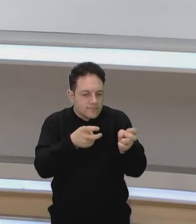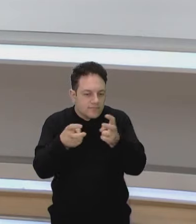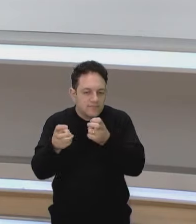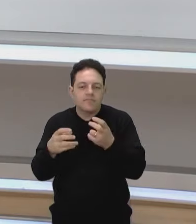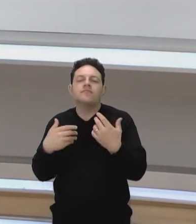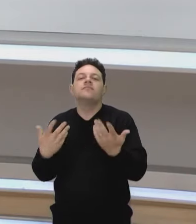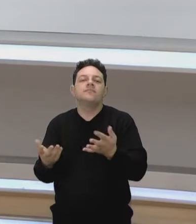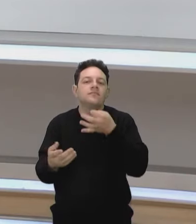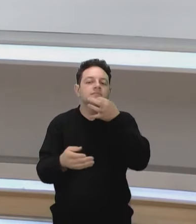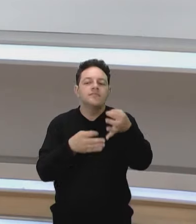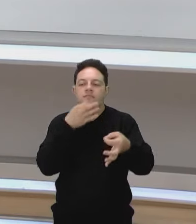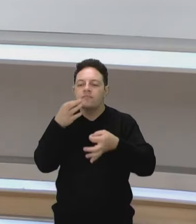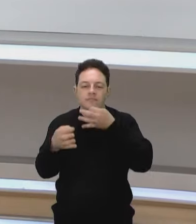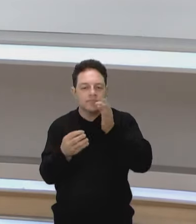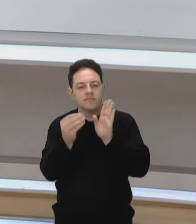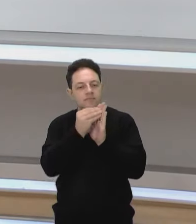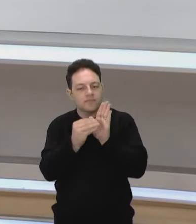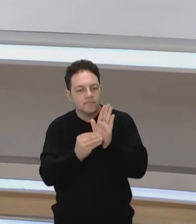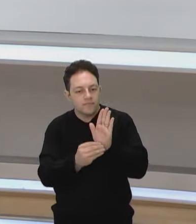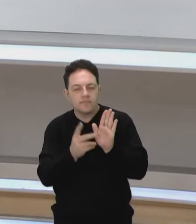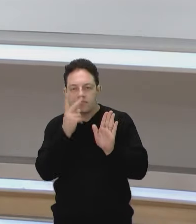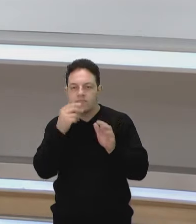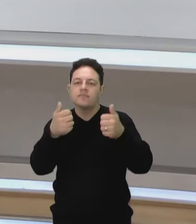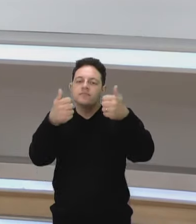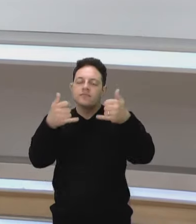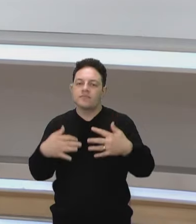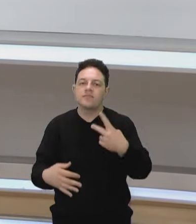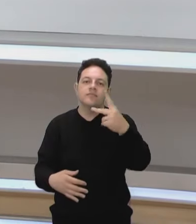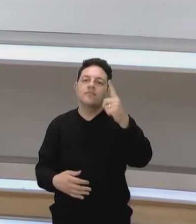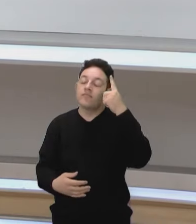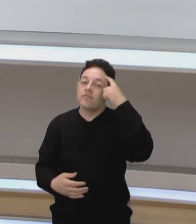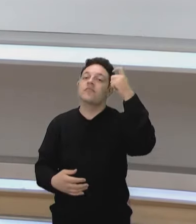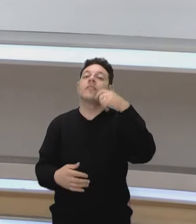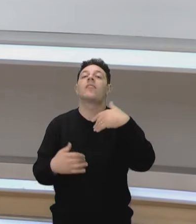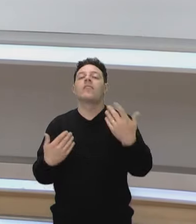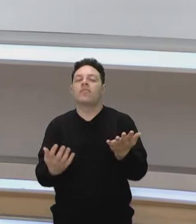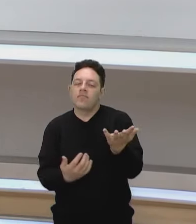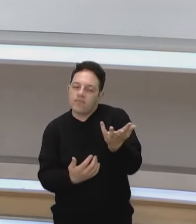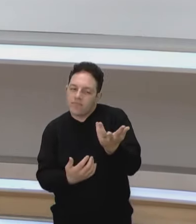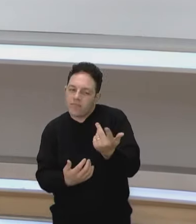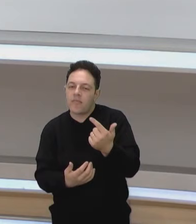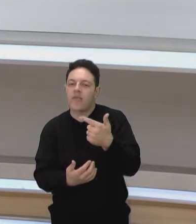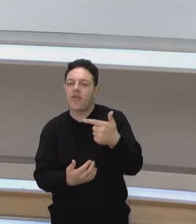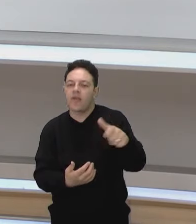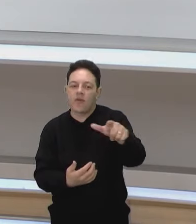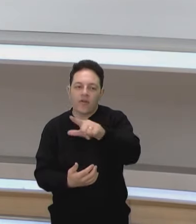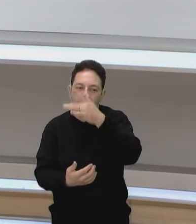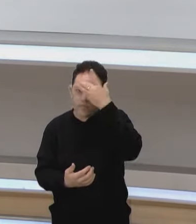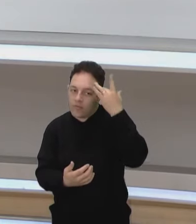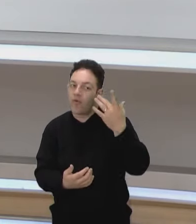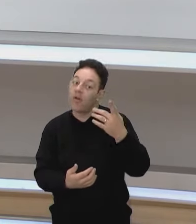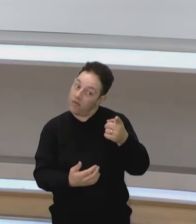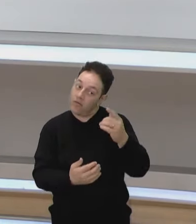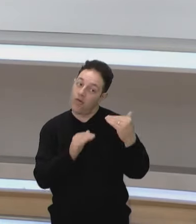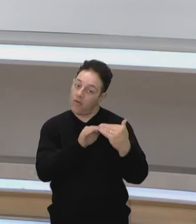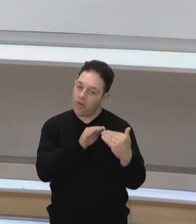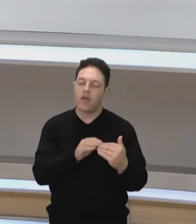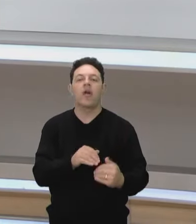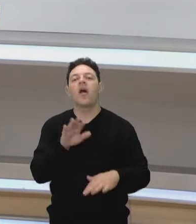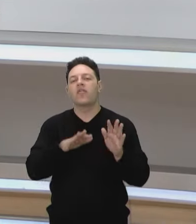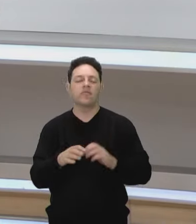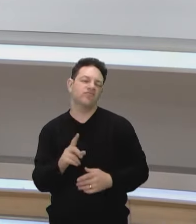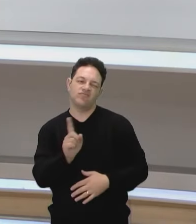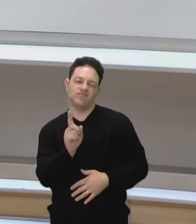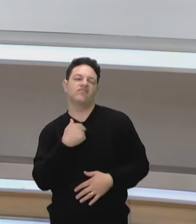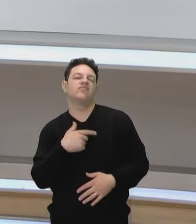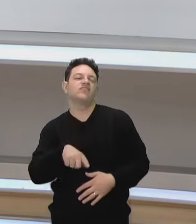argumentos para justificar sua ideia ou convencê-lo a outros da turma. Então, na hora que você falar, não, eu prefiro pagar